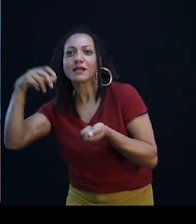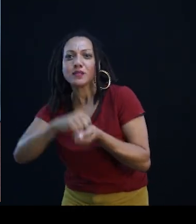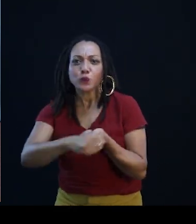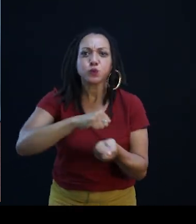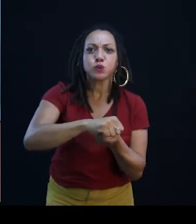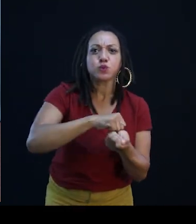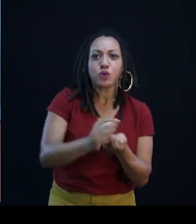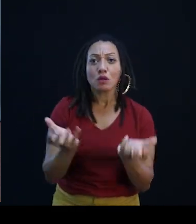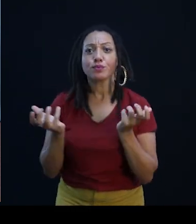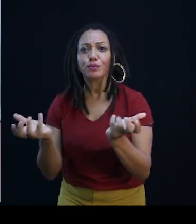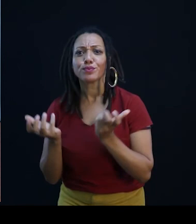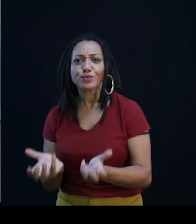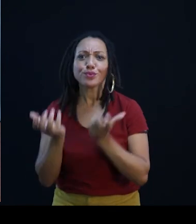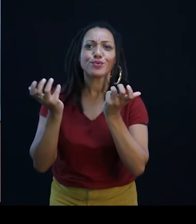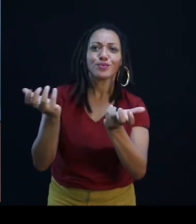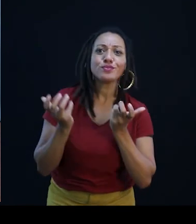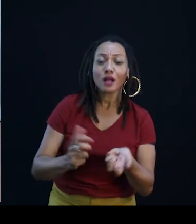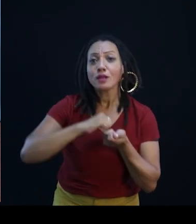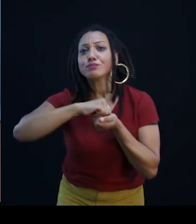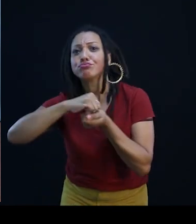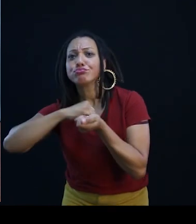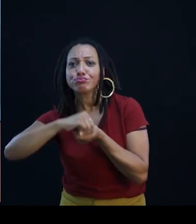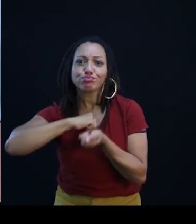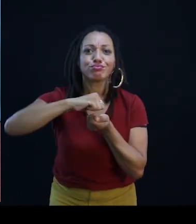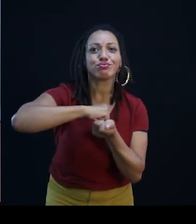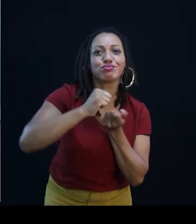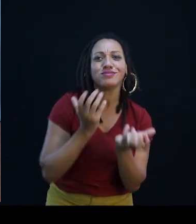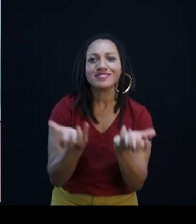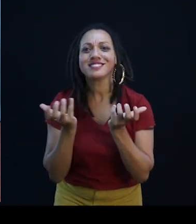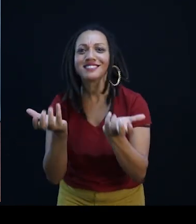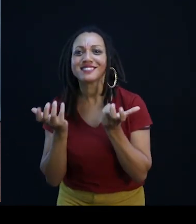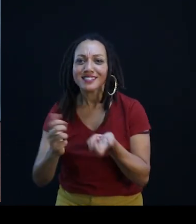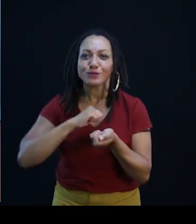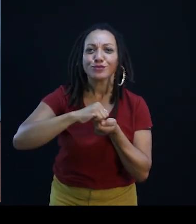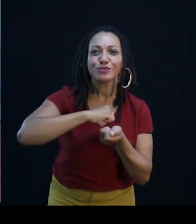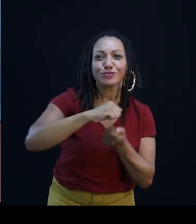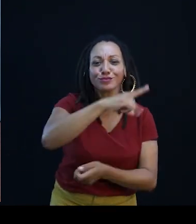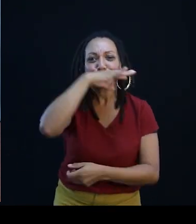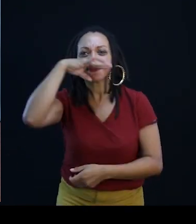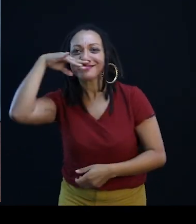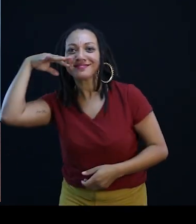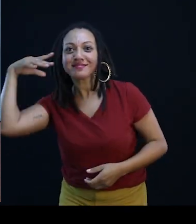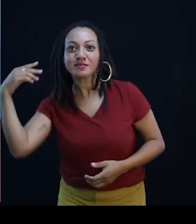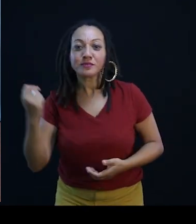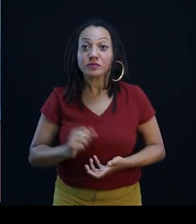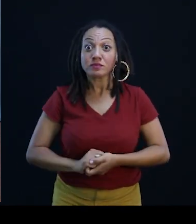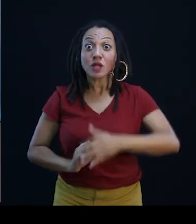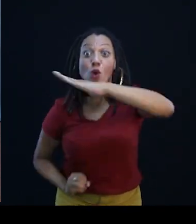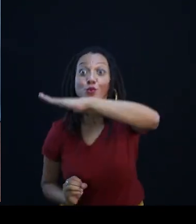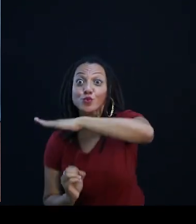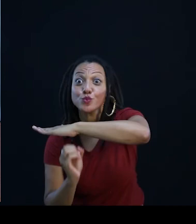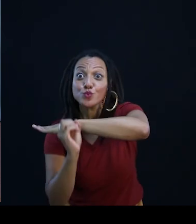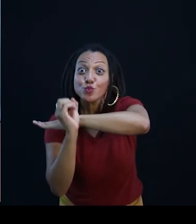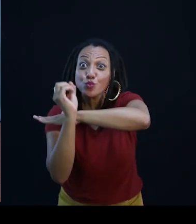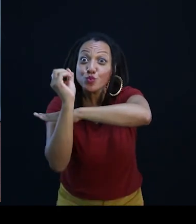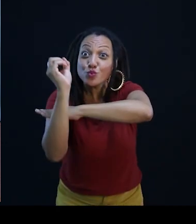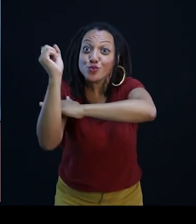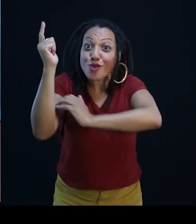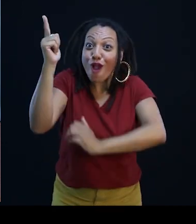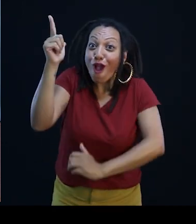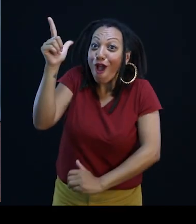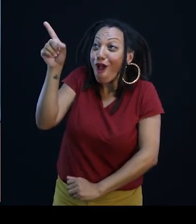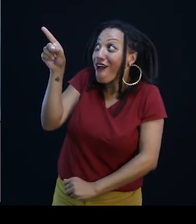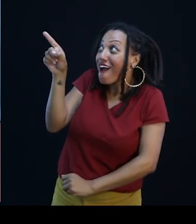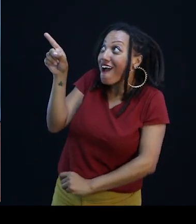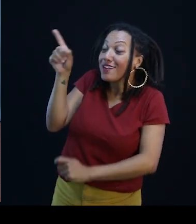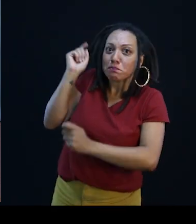mais cheira. Lava, lava, lavadeira, quanto mais lava, mais cheira. O sol vem